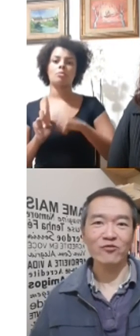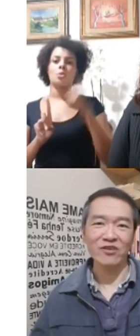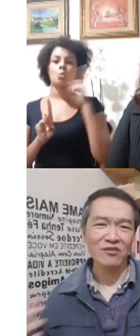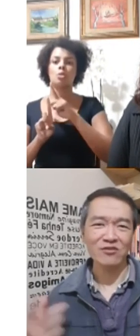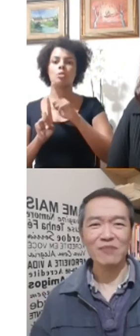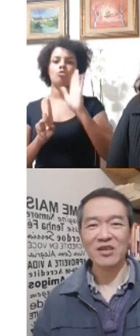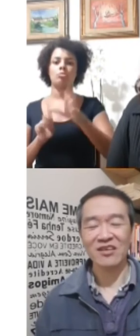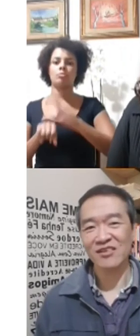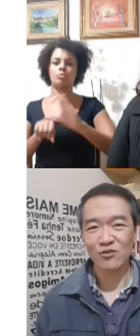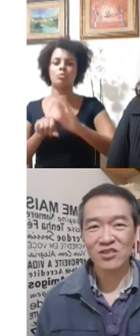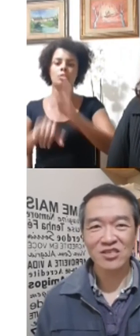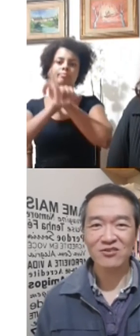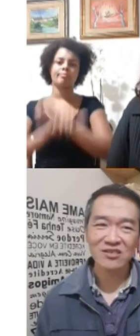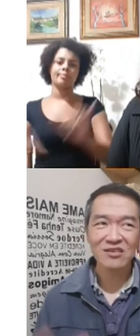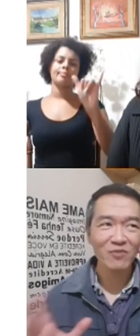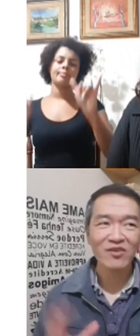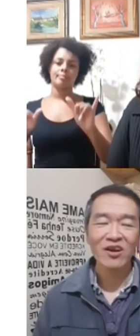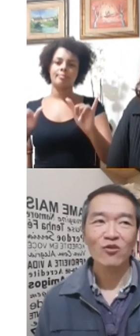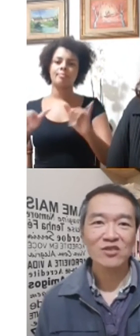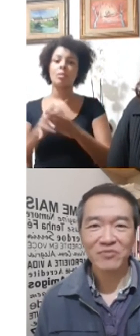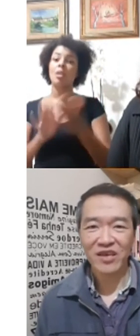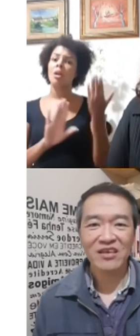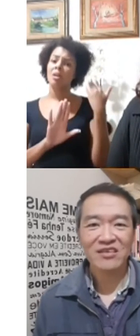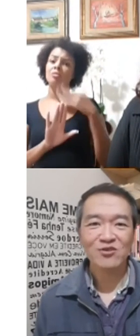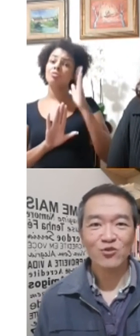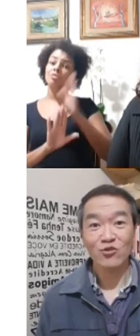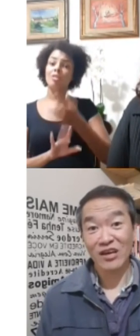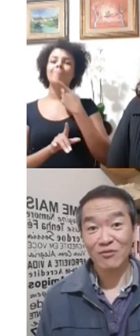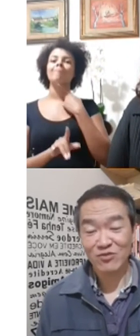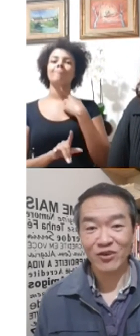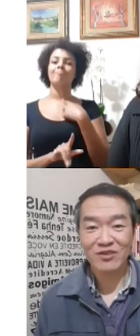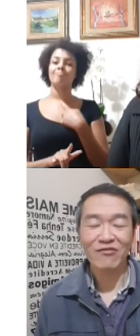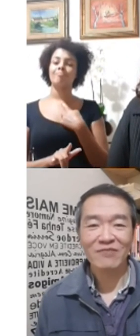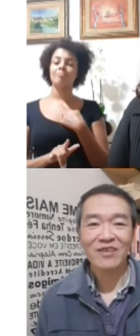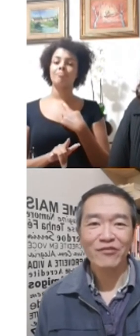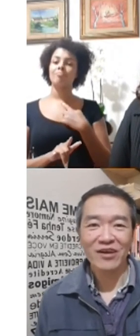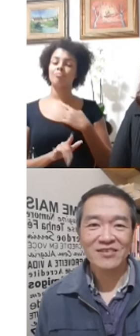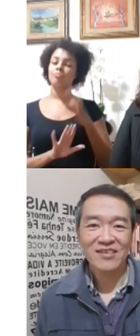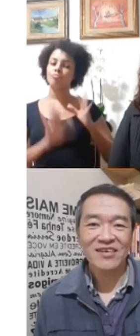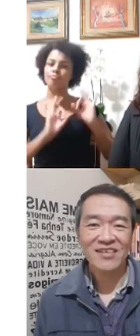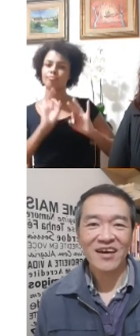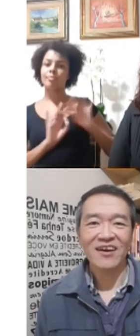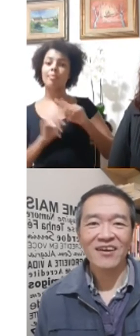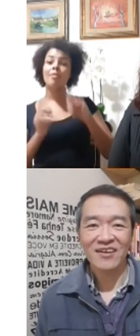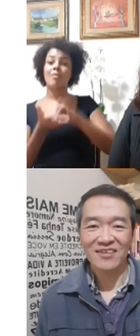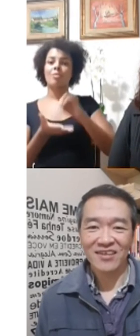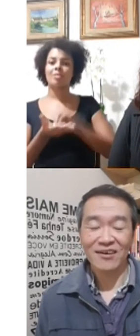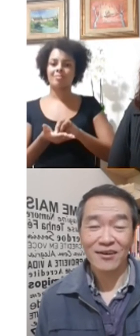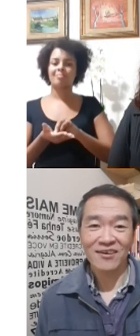ar, reunindo já materiais que eu já tinha uma coisa bem estruturada, mas faltava fazer e